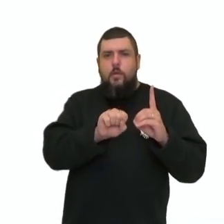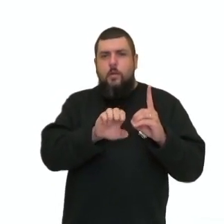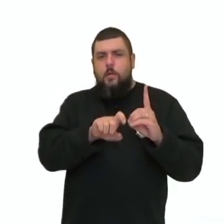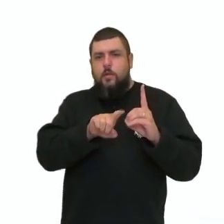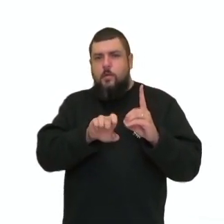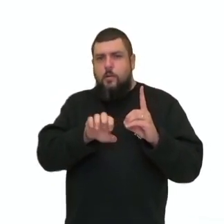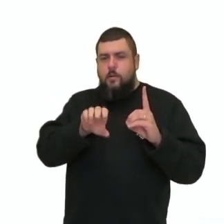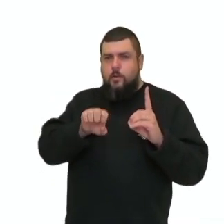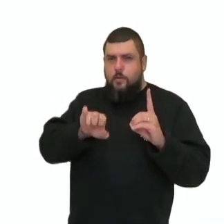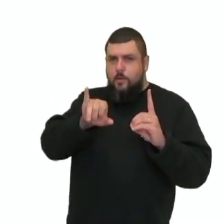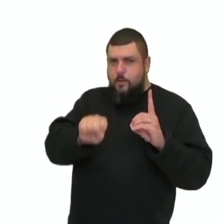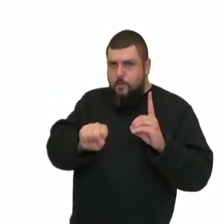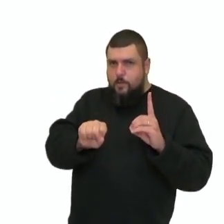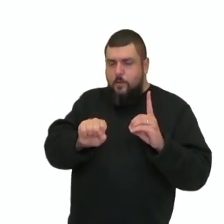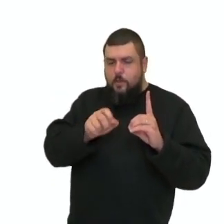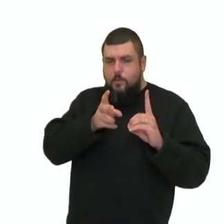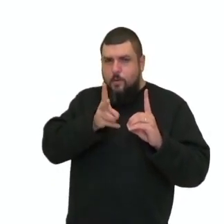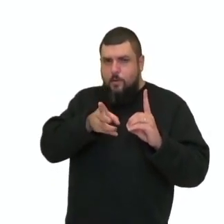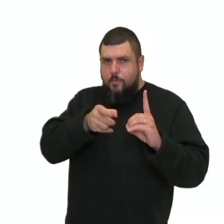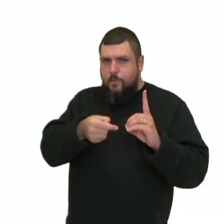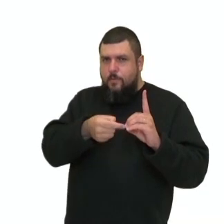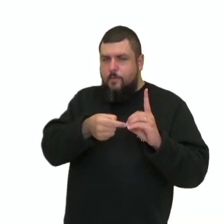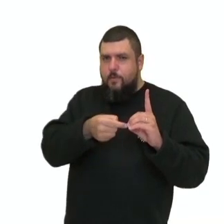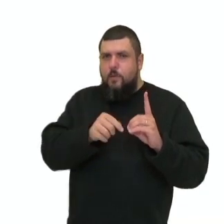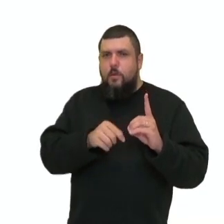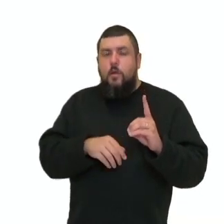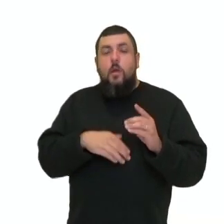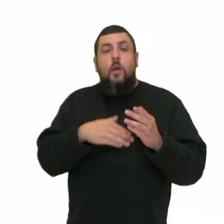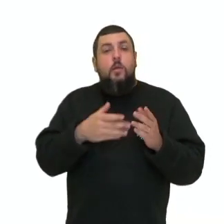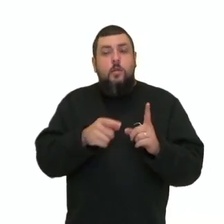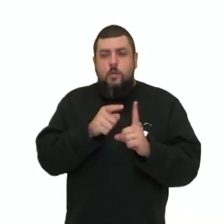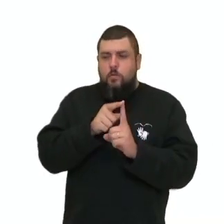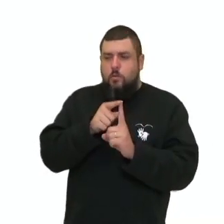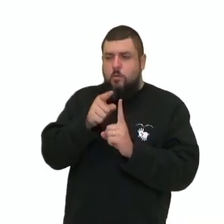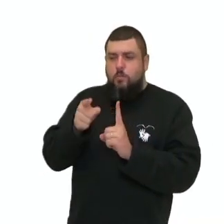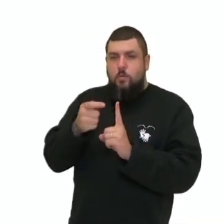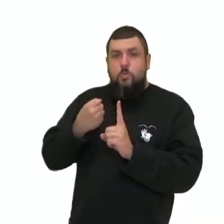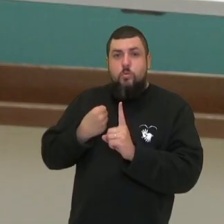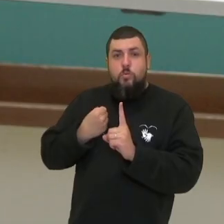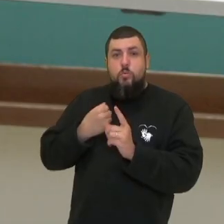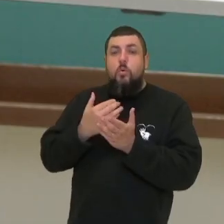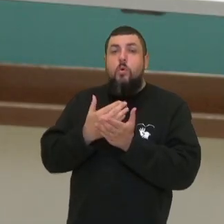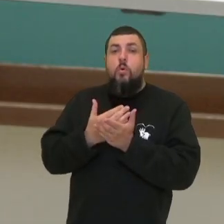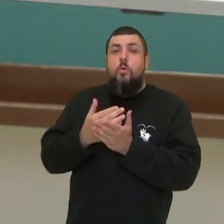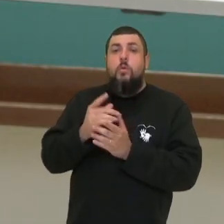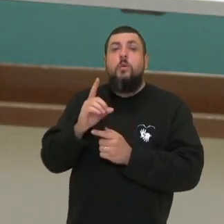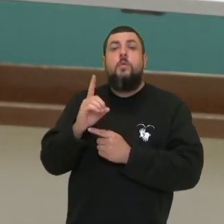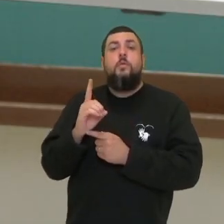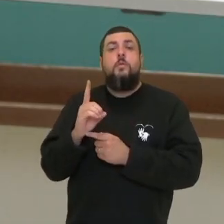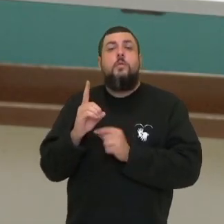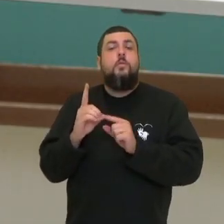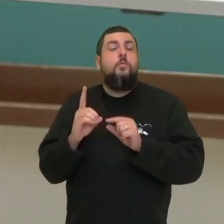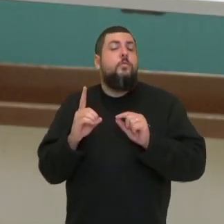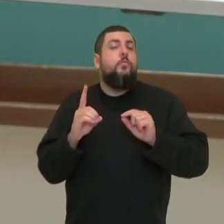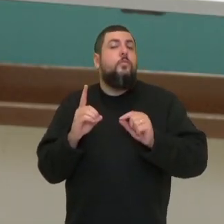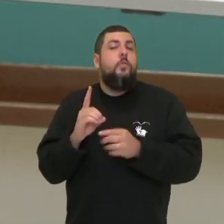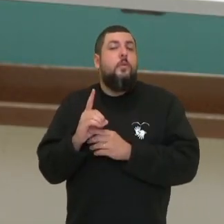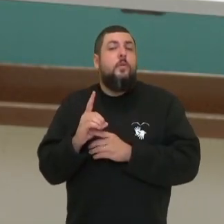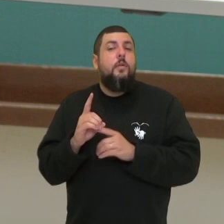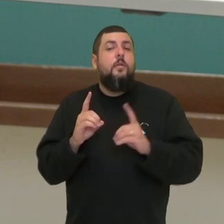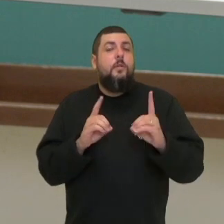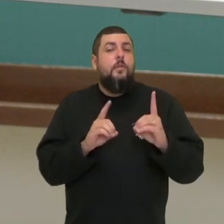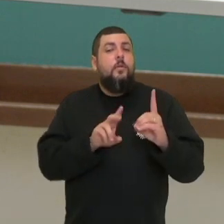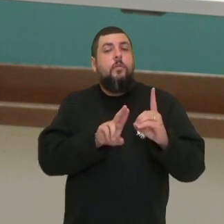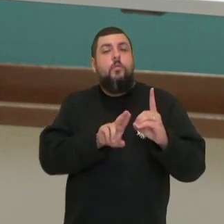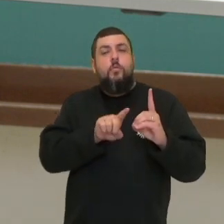18, 19. Então, o próximo número tem que seguir esse padrão, tem que começar com a letra D. Quem seria o próximo número?